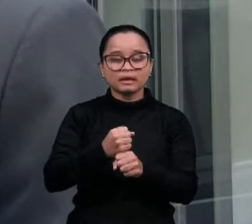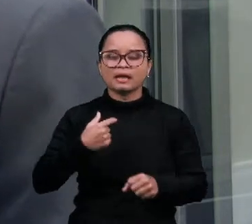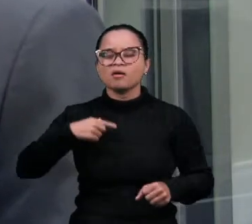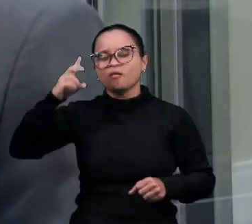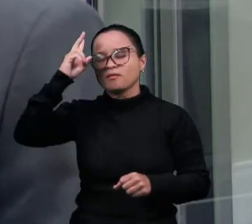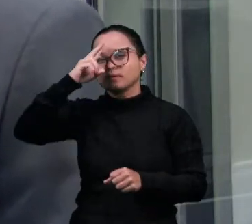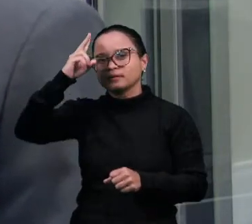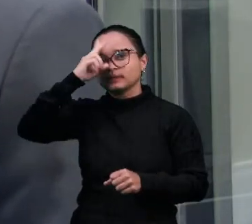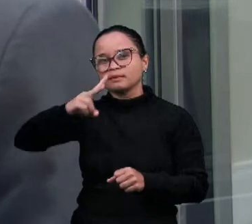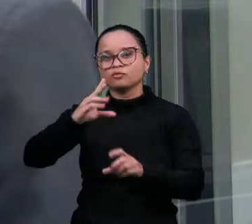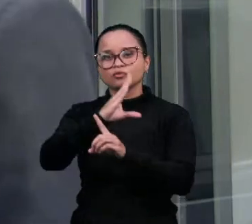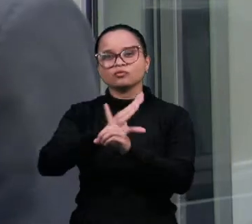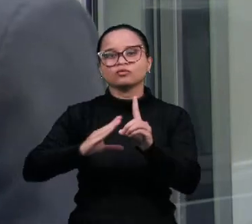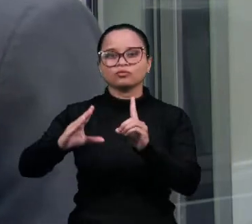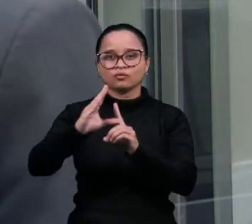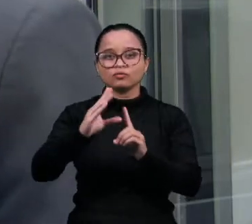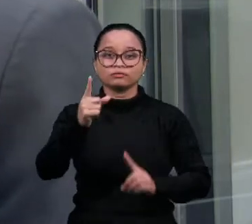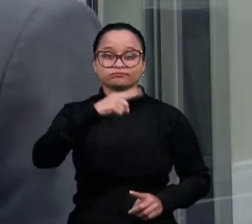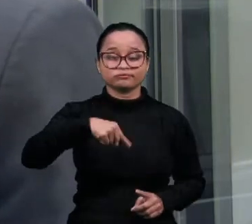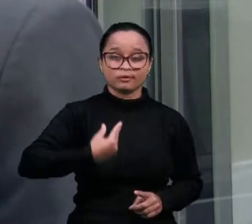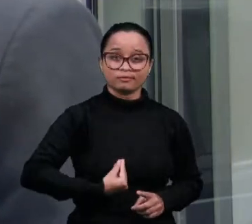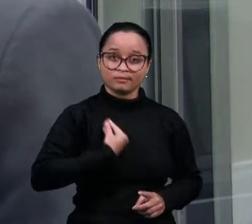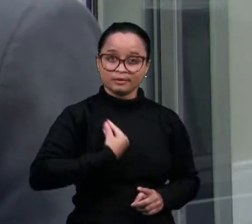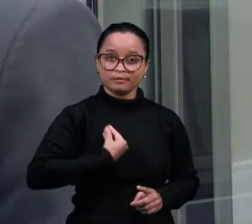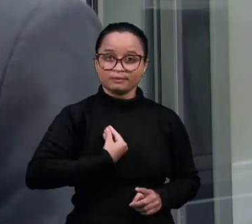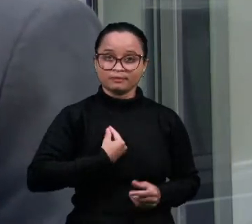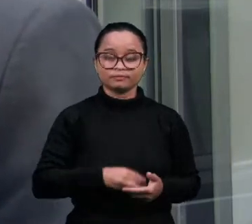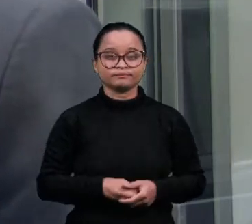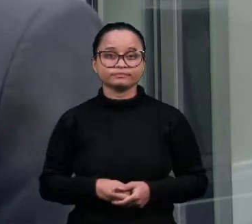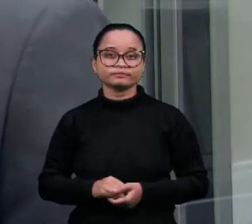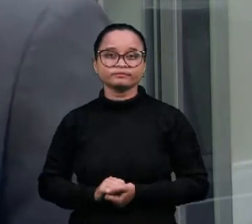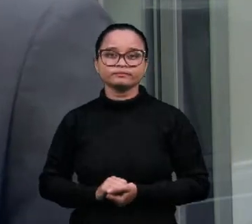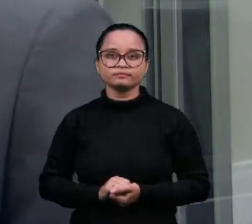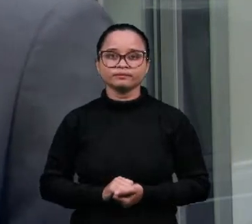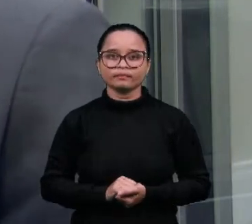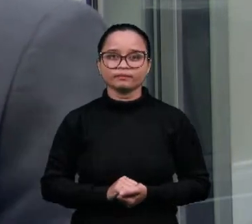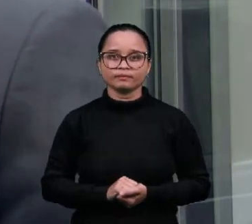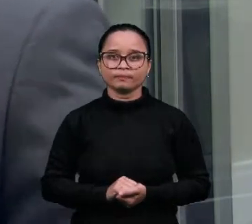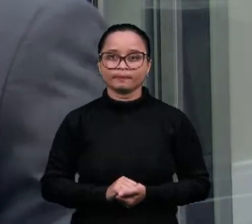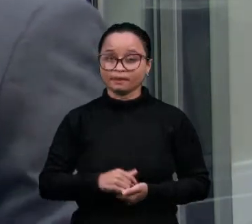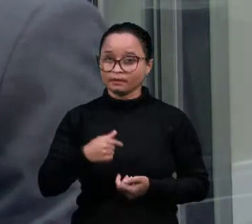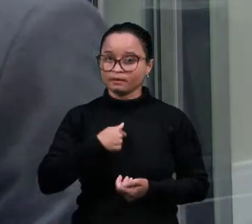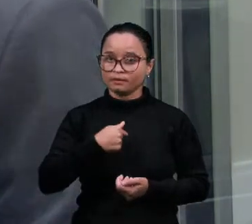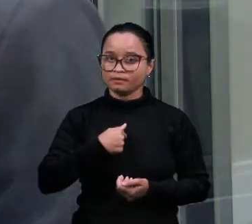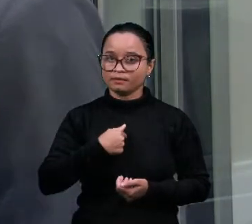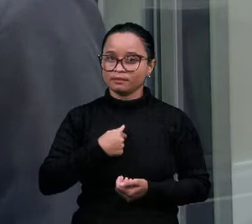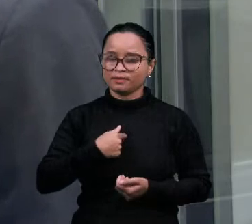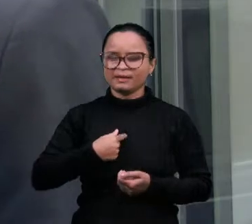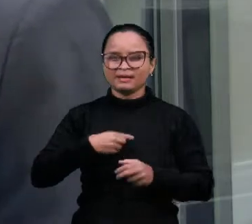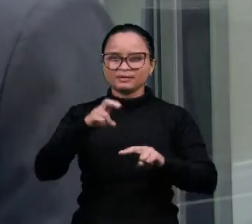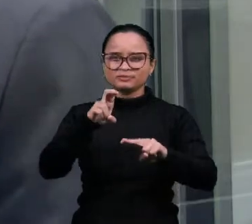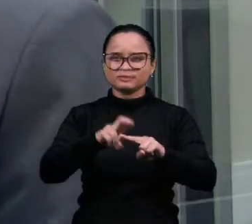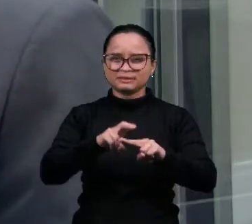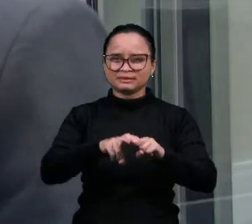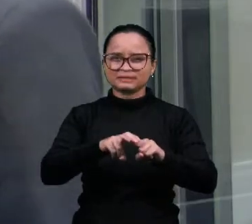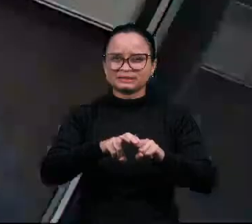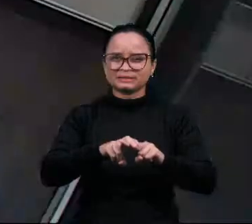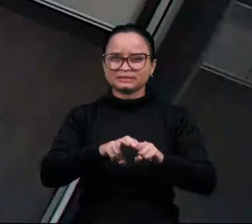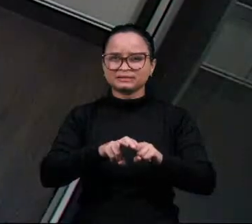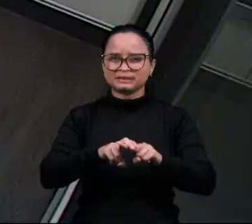culto que nós estávamos, e eu estava sentado praticamente quase que no fundo da